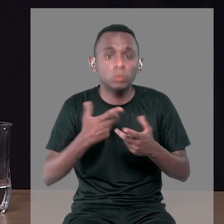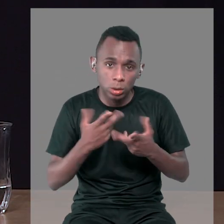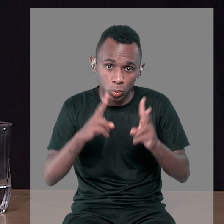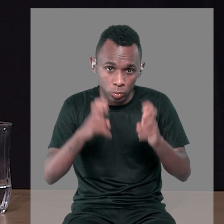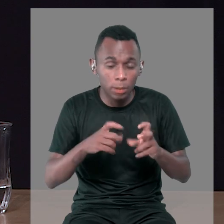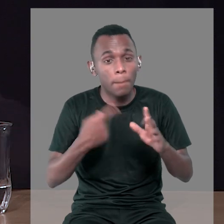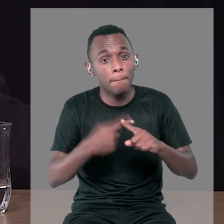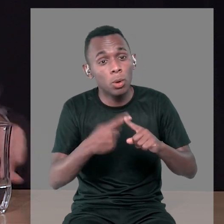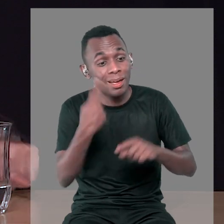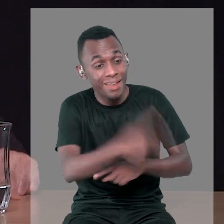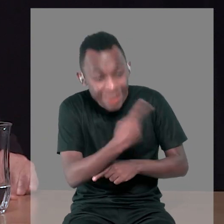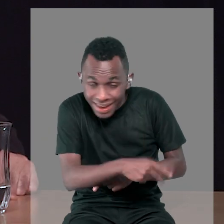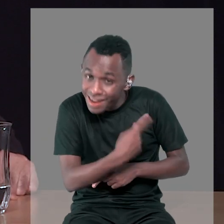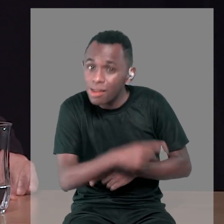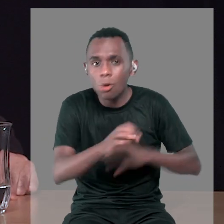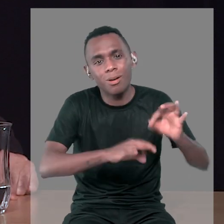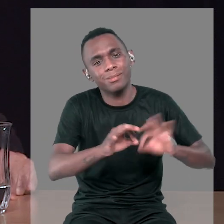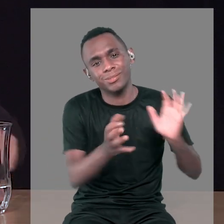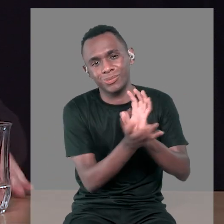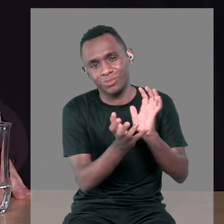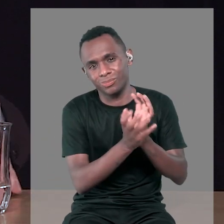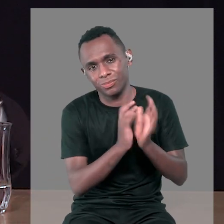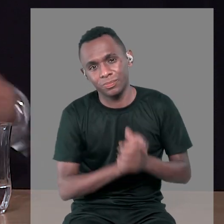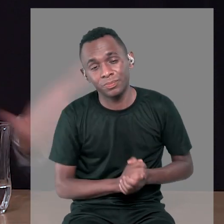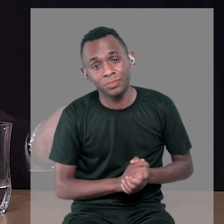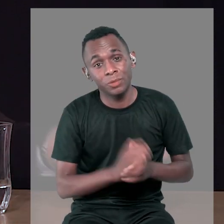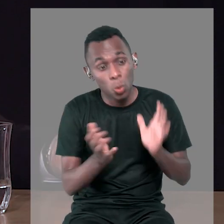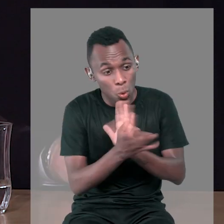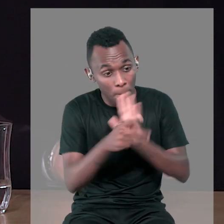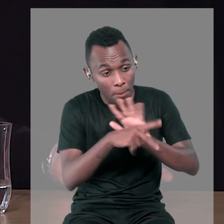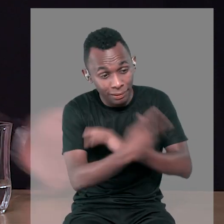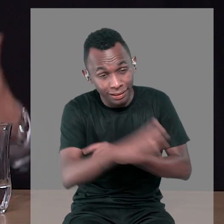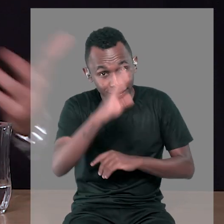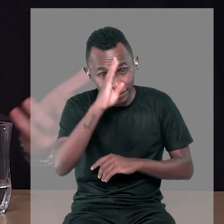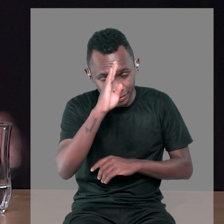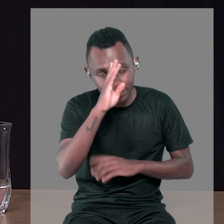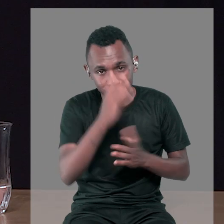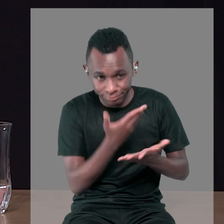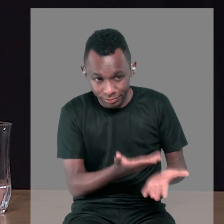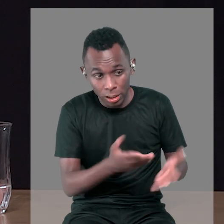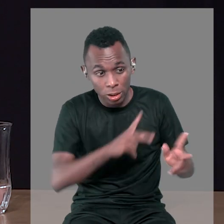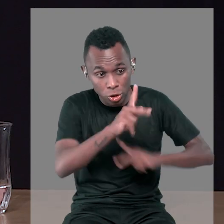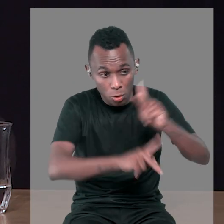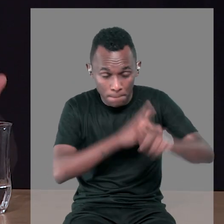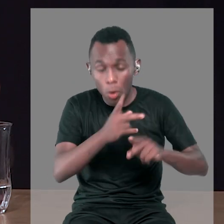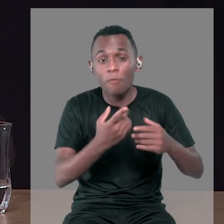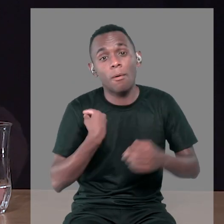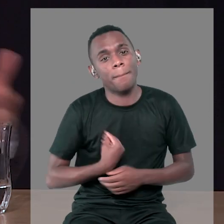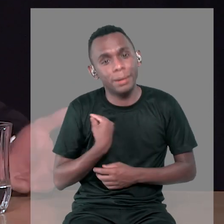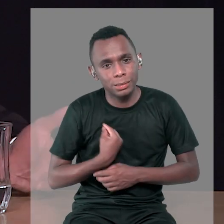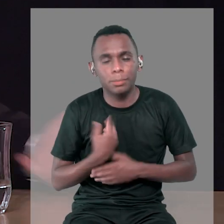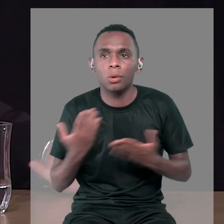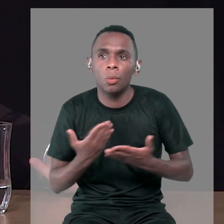organizando um exército próprio, né? Um exército, uma milícia cidadã, é o termo que usava na época. Hoje em dia a gente não usaria a palavra milícia, a gente chamaria de